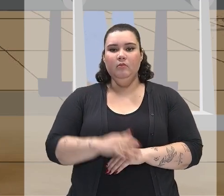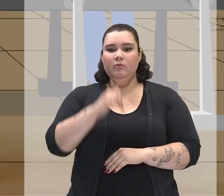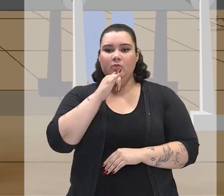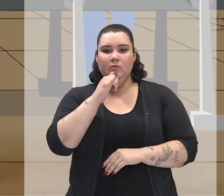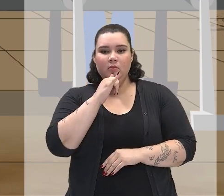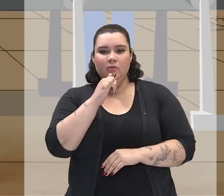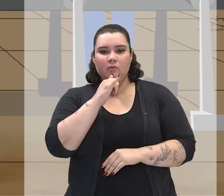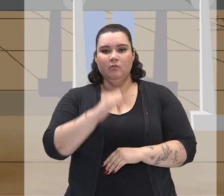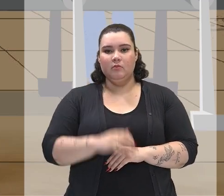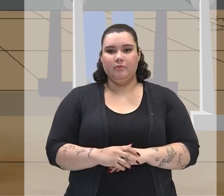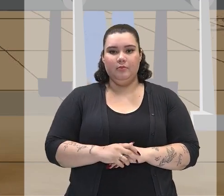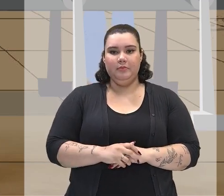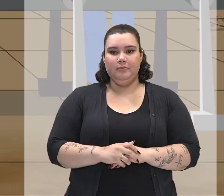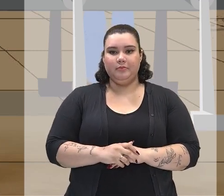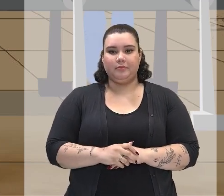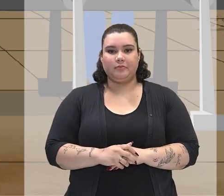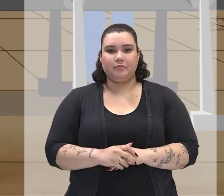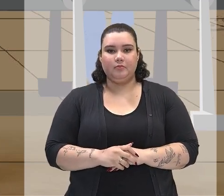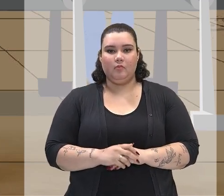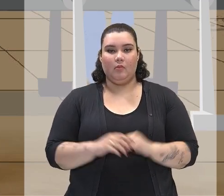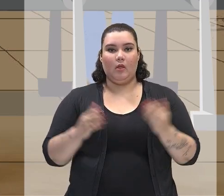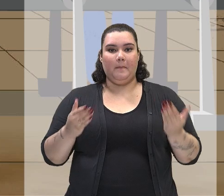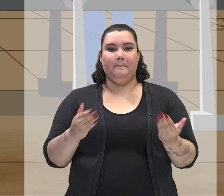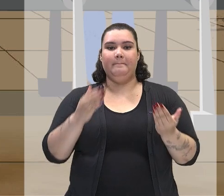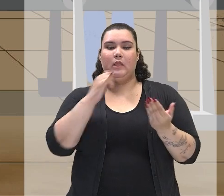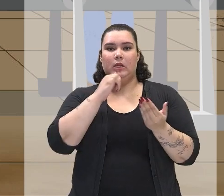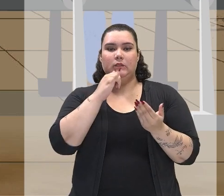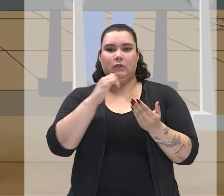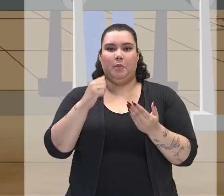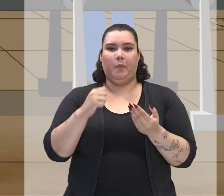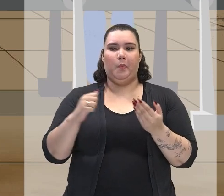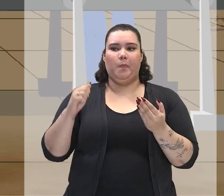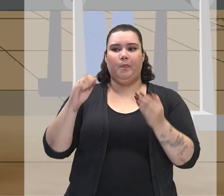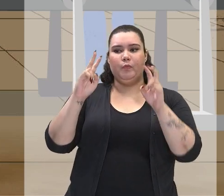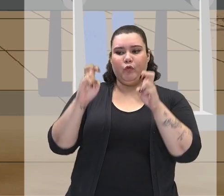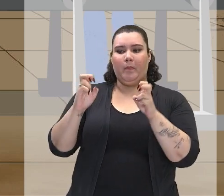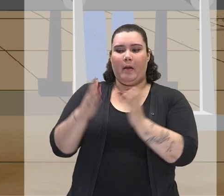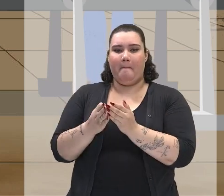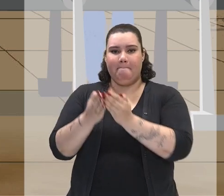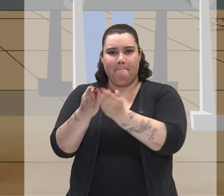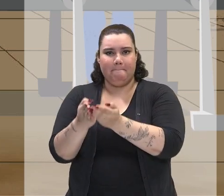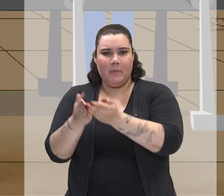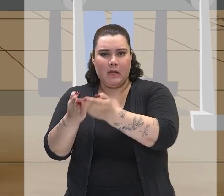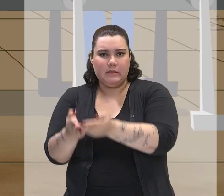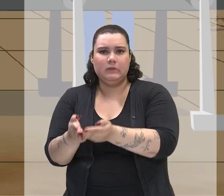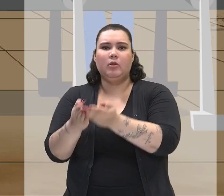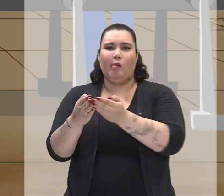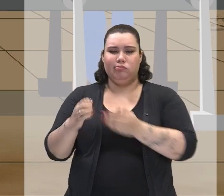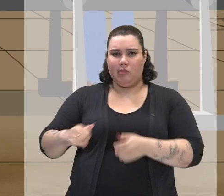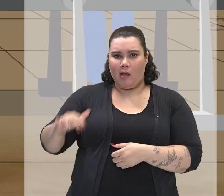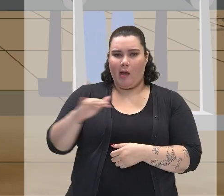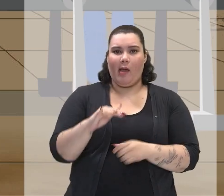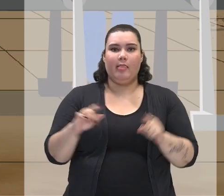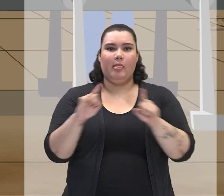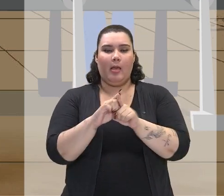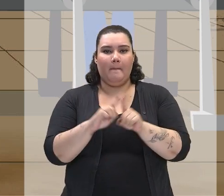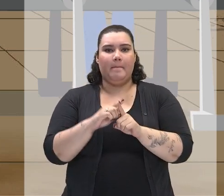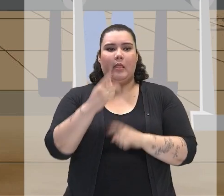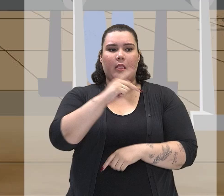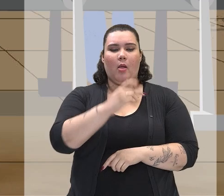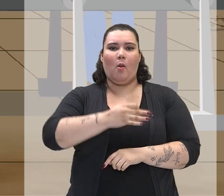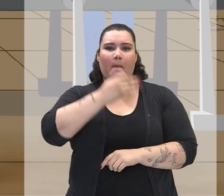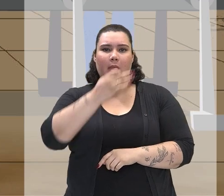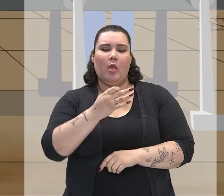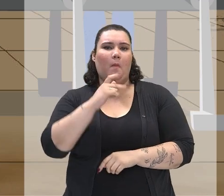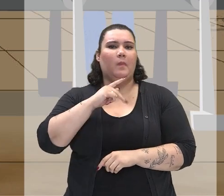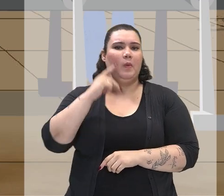exemplo, além da questão das embarcações, da questão naval, além das mudanças de pensamento político, dos